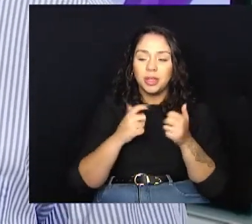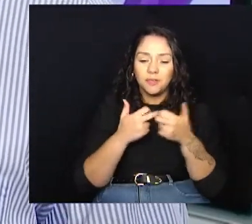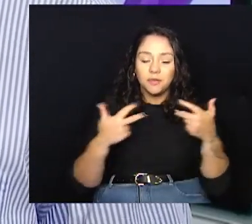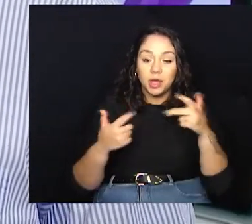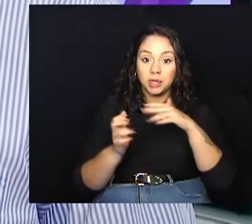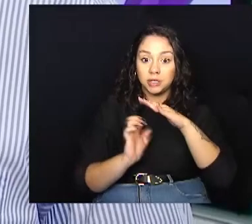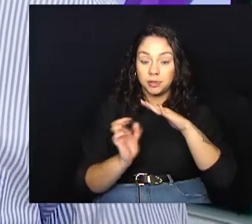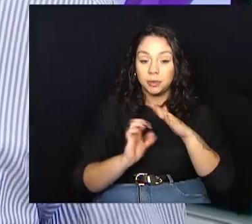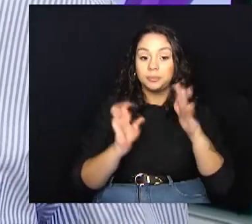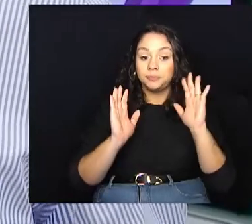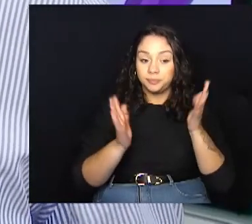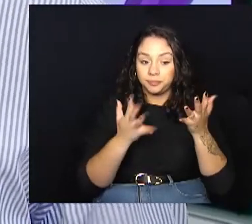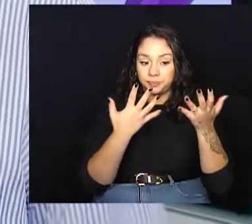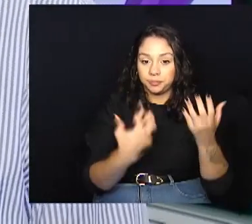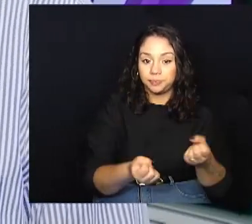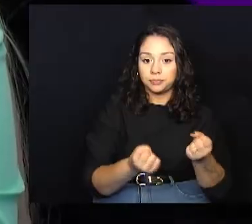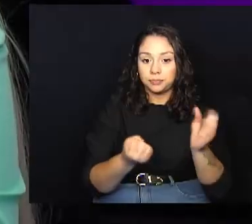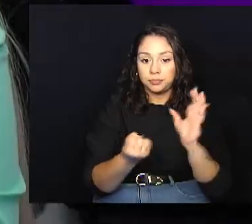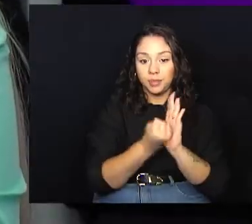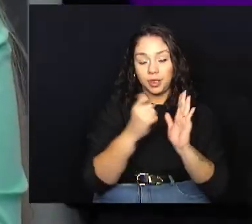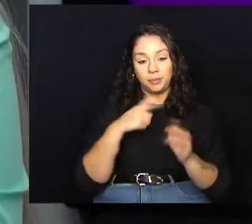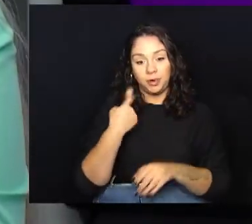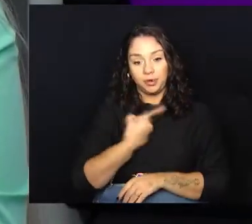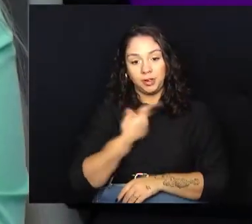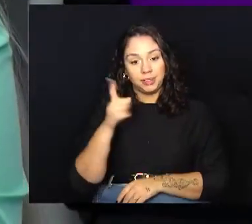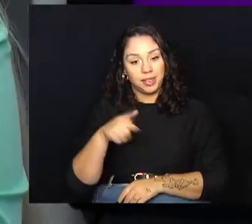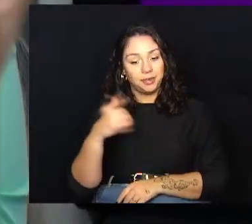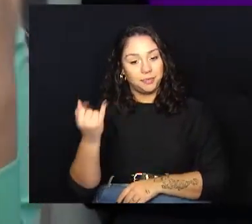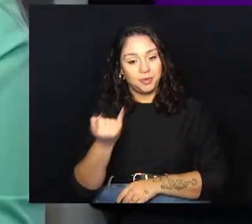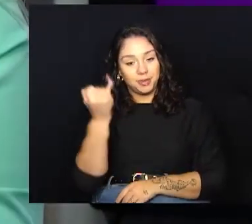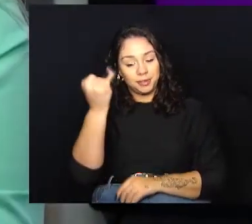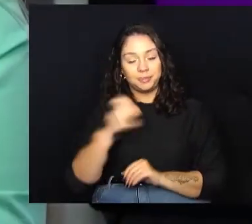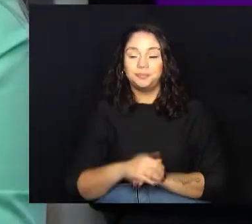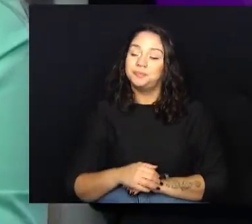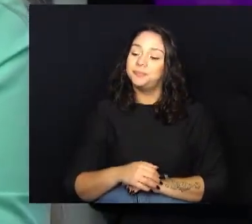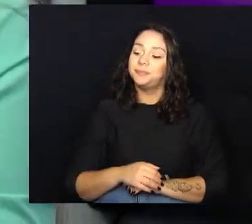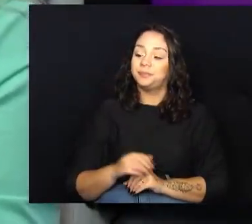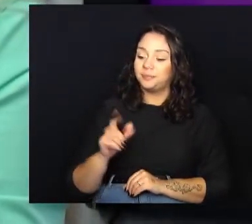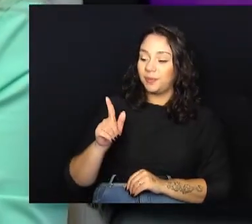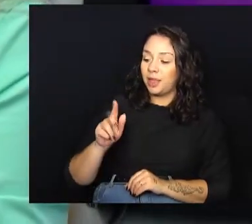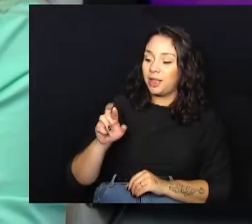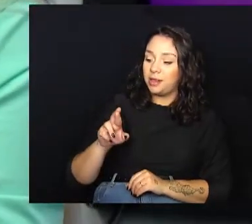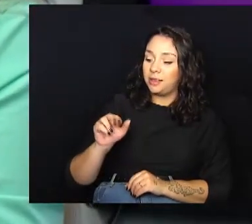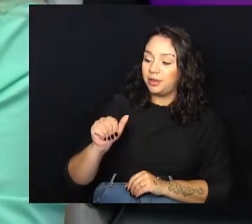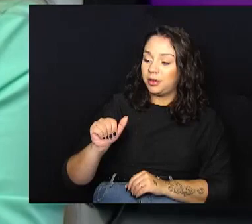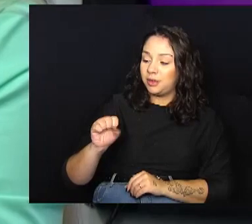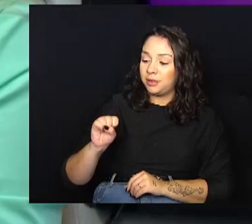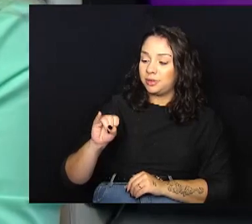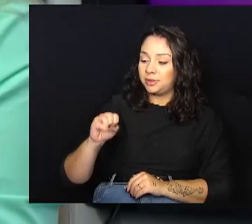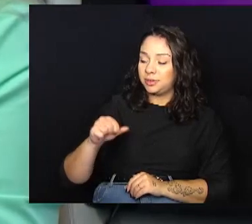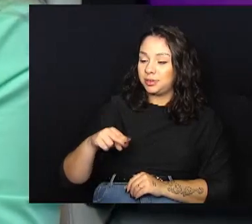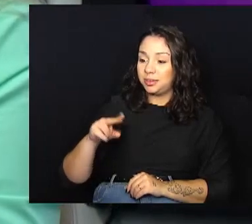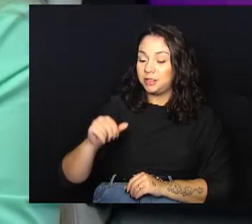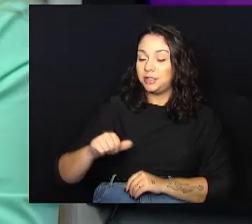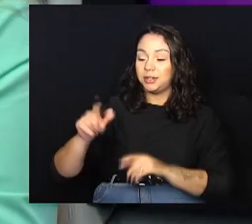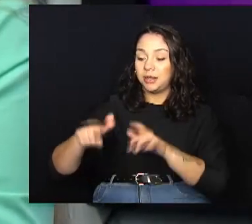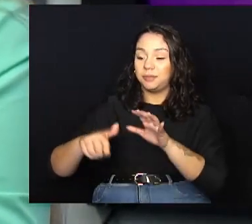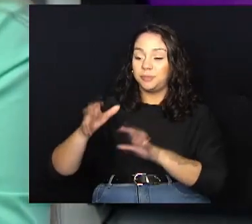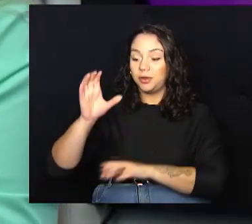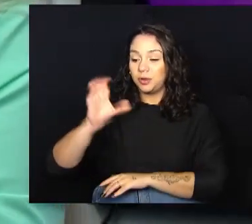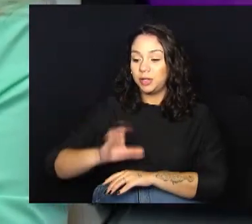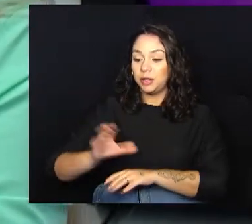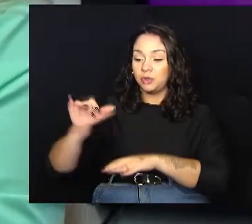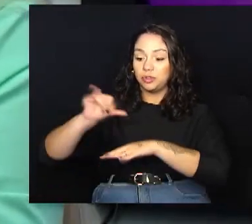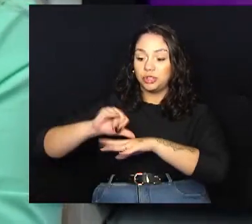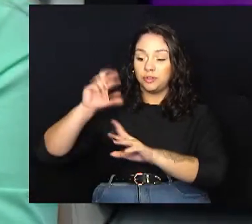receberam e para a gente é muito importante de acordo com Graziele Coutinho coordenadora do centro de referência e apoio a mulher